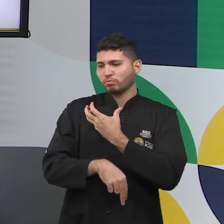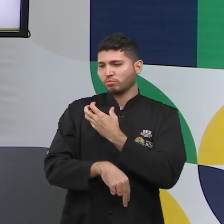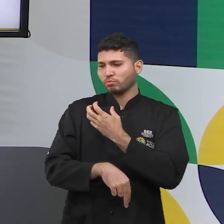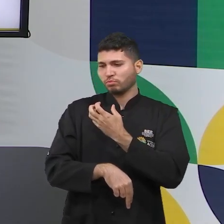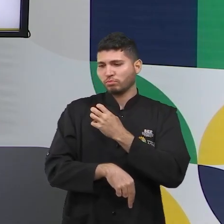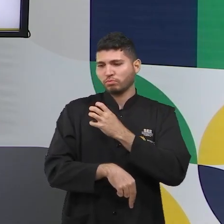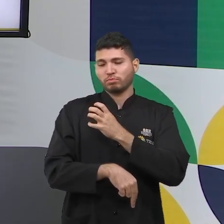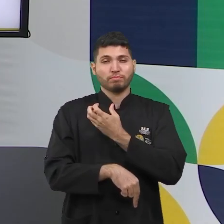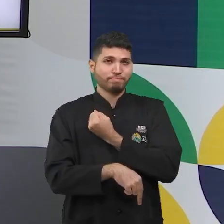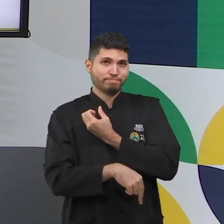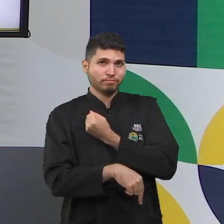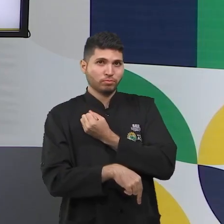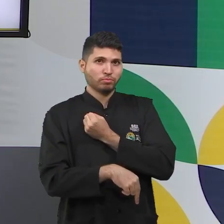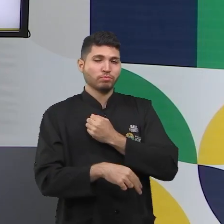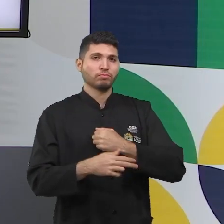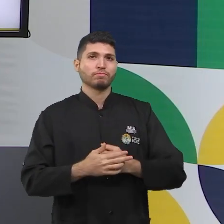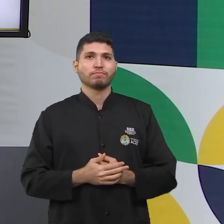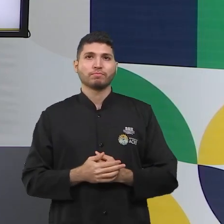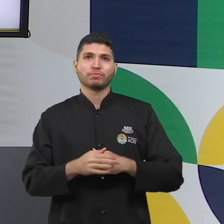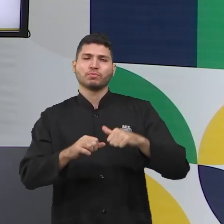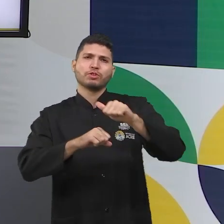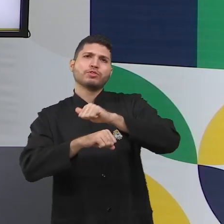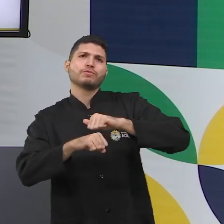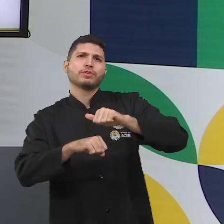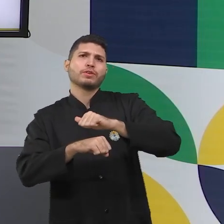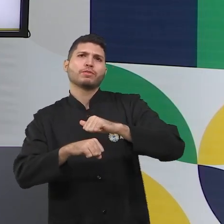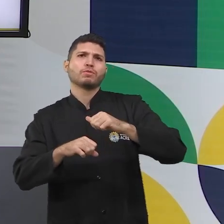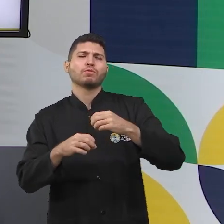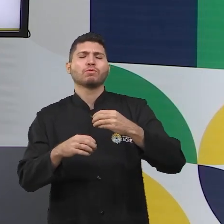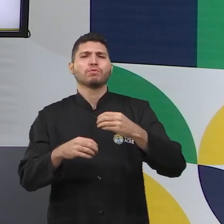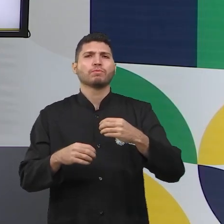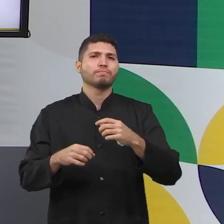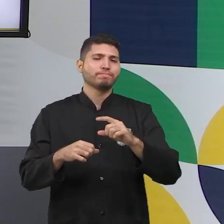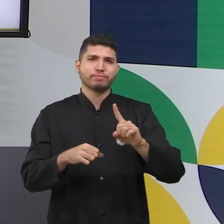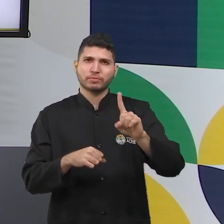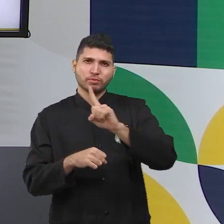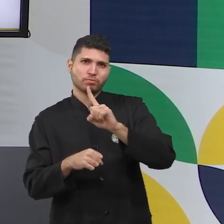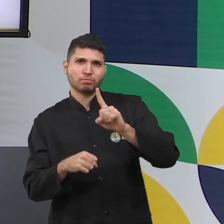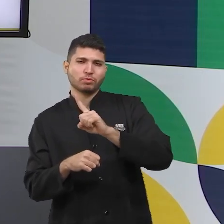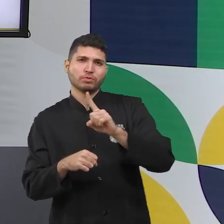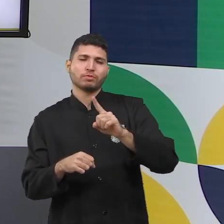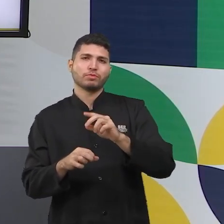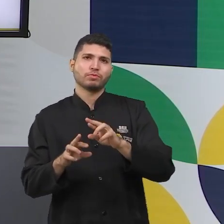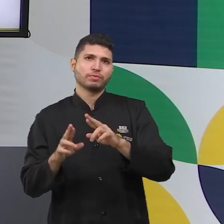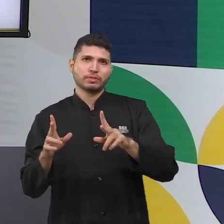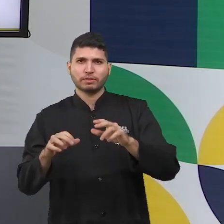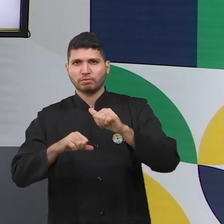por que não, professor? Ele não está concordando não com o substantivo lá? Não, porque não se refere ao substantivo. O